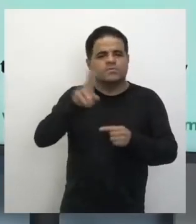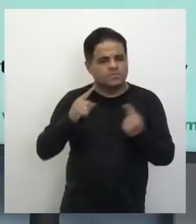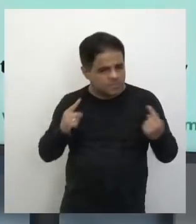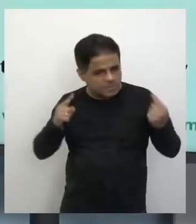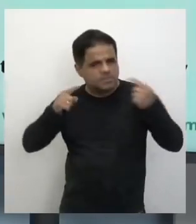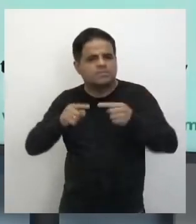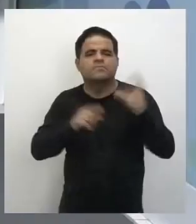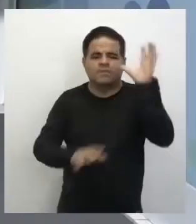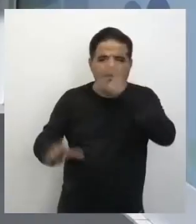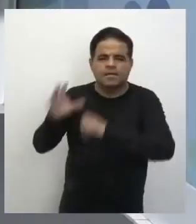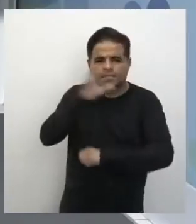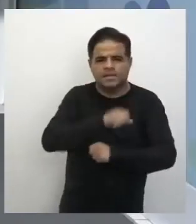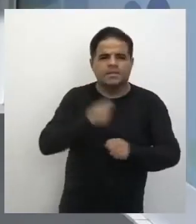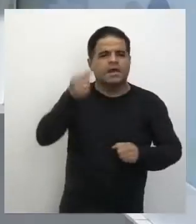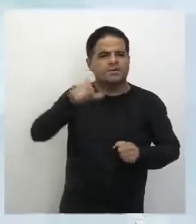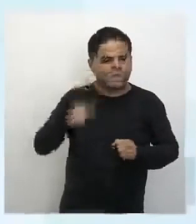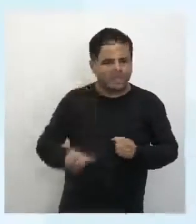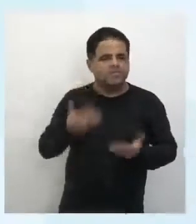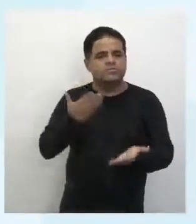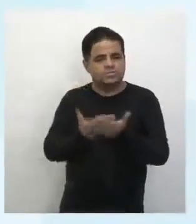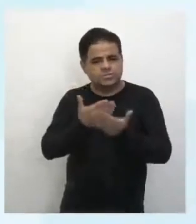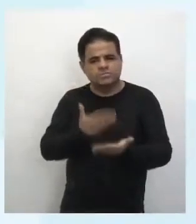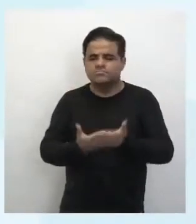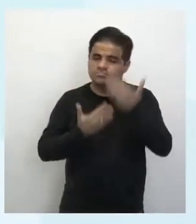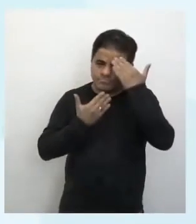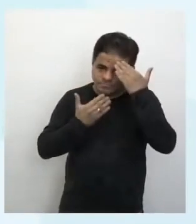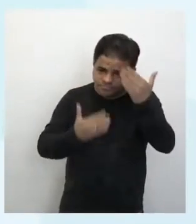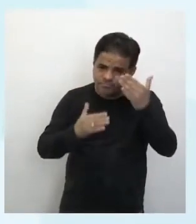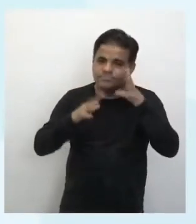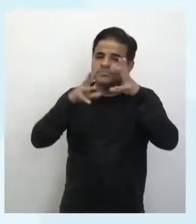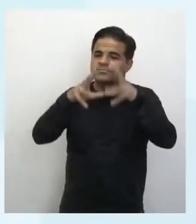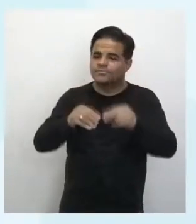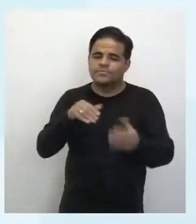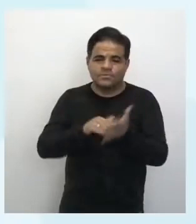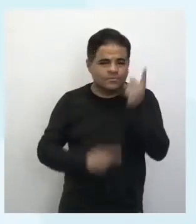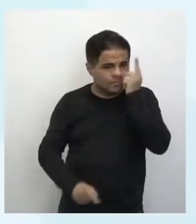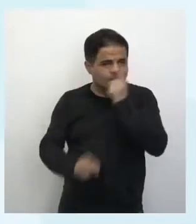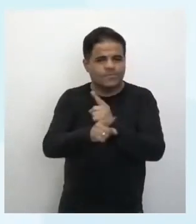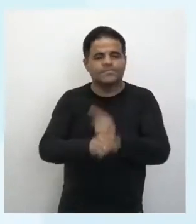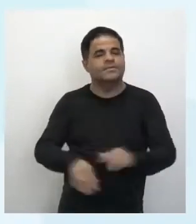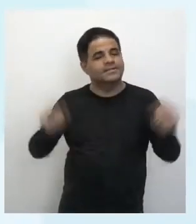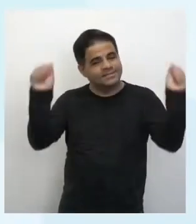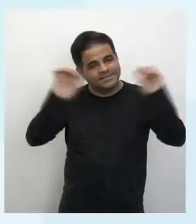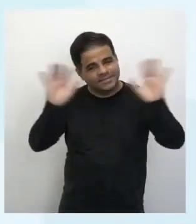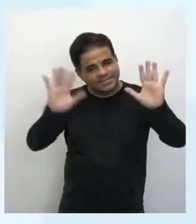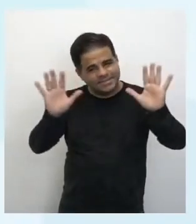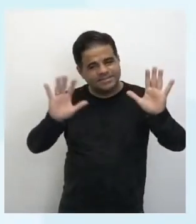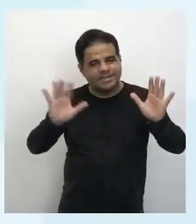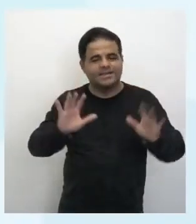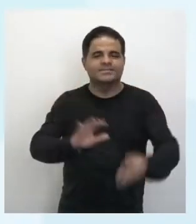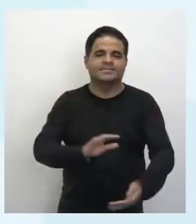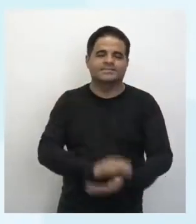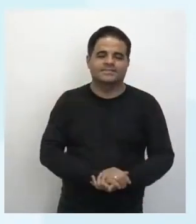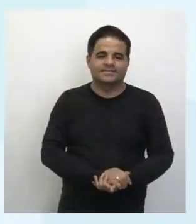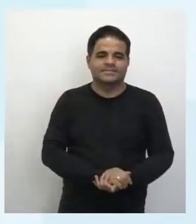e vai aprendendo. Avaliem a nossa aula. Obrigado a todos e até a próxima. Até. Tchau, tchau.